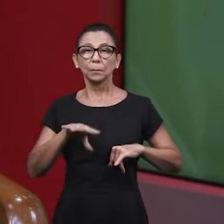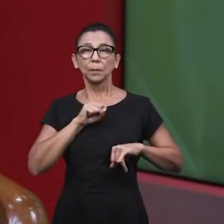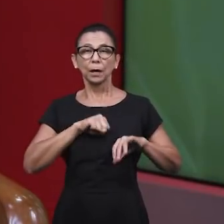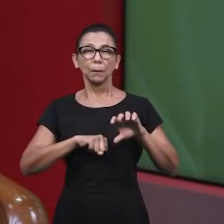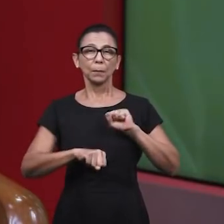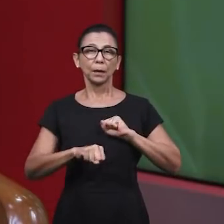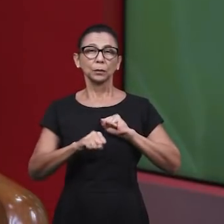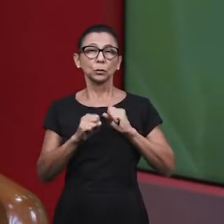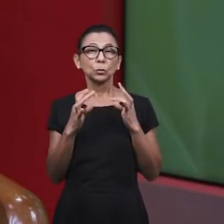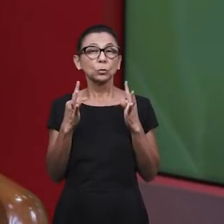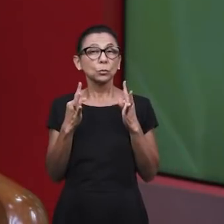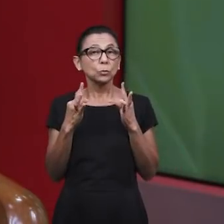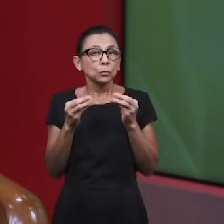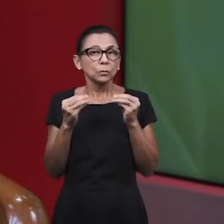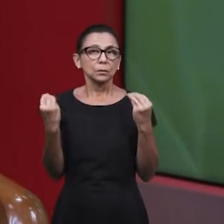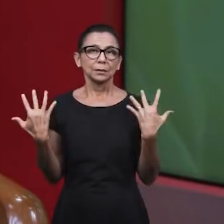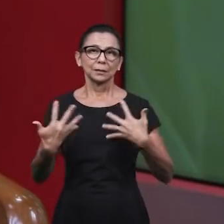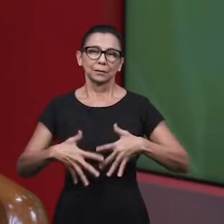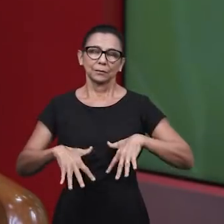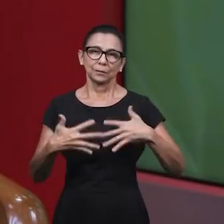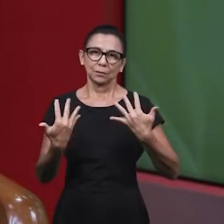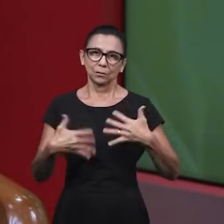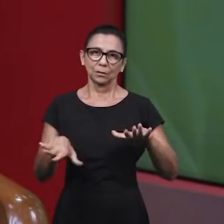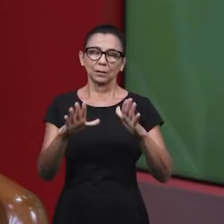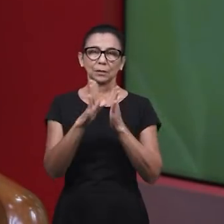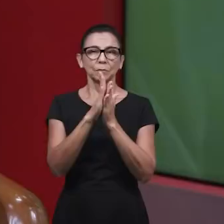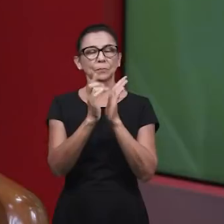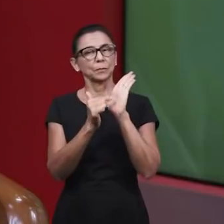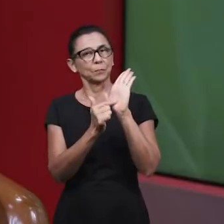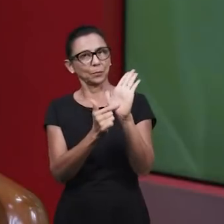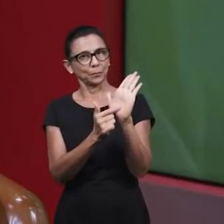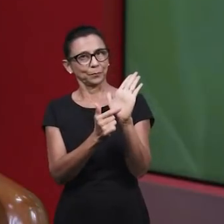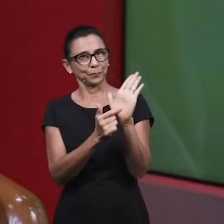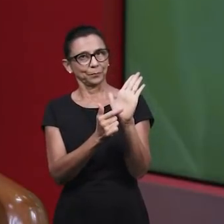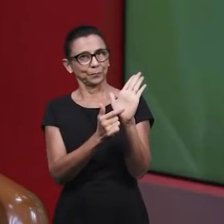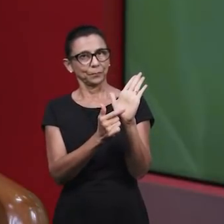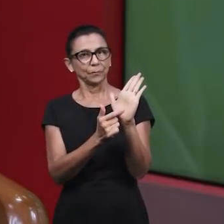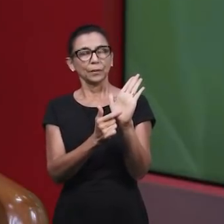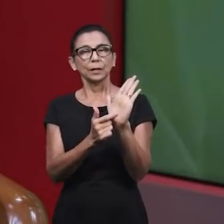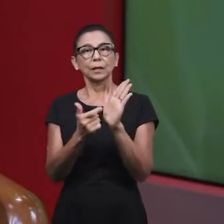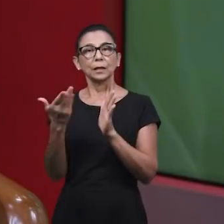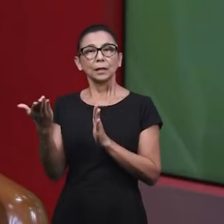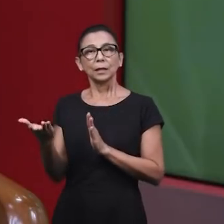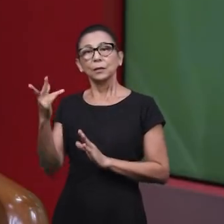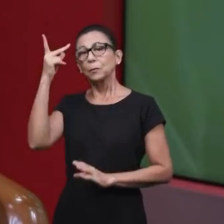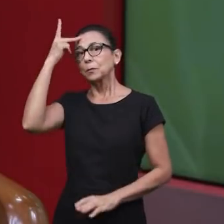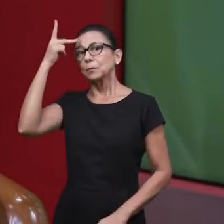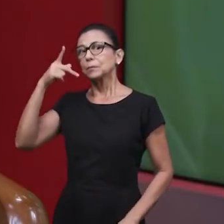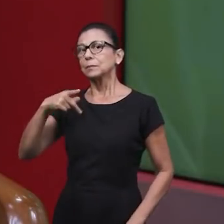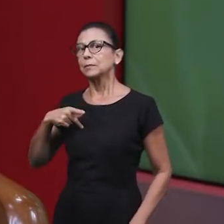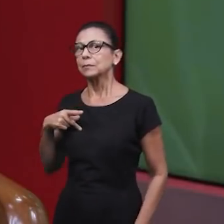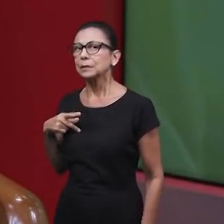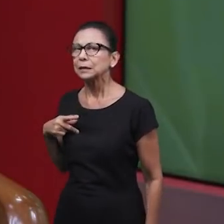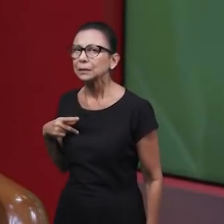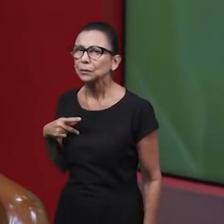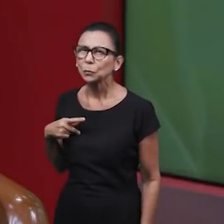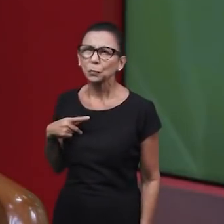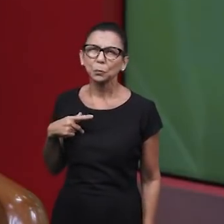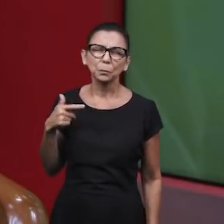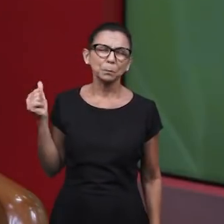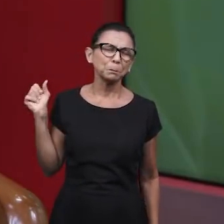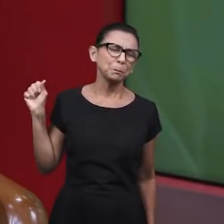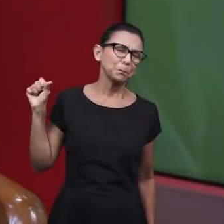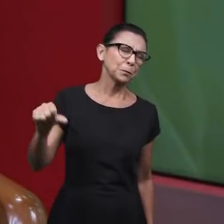aflições relatadas, que a Bíblia relata. Jesus, como homem, se fez o mais